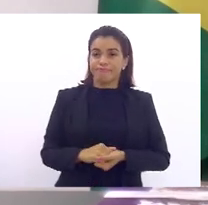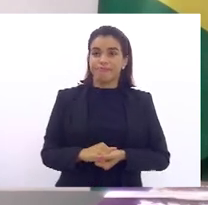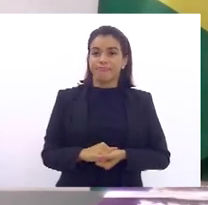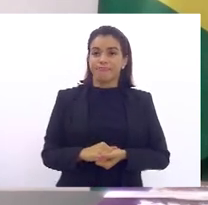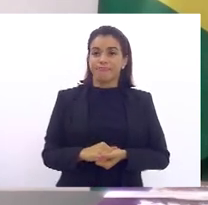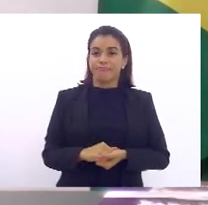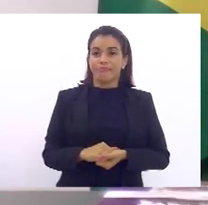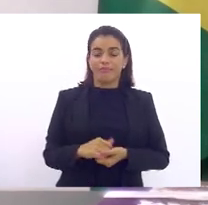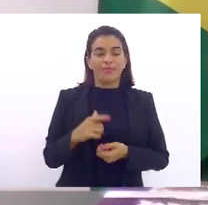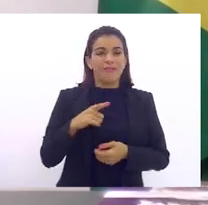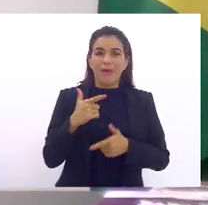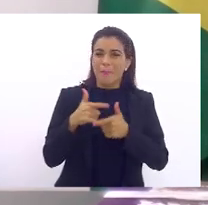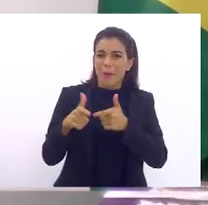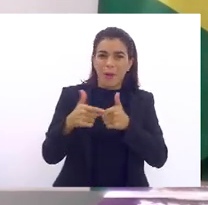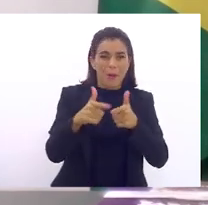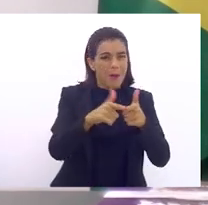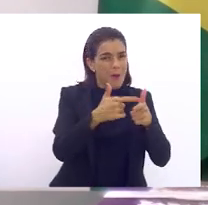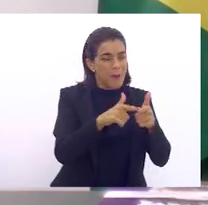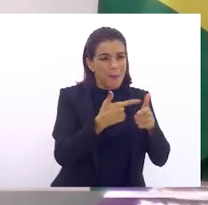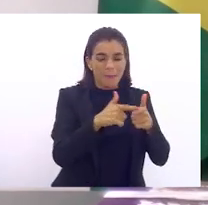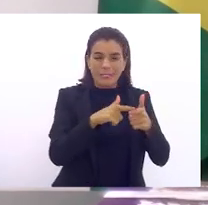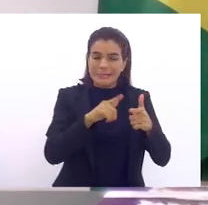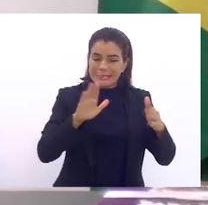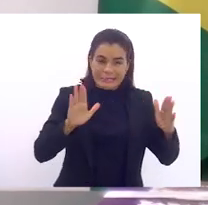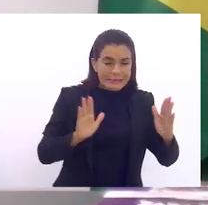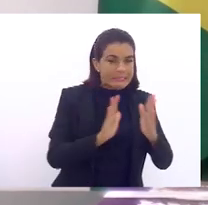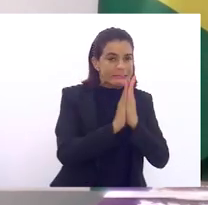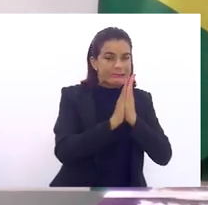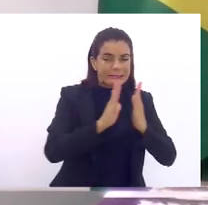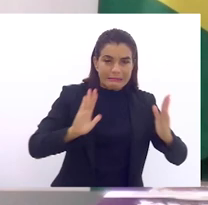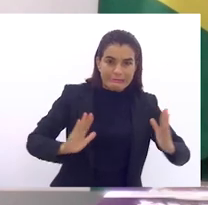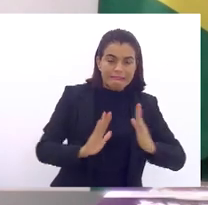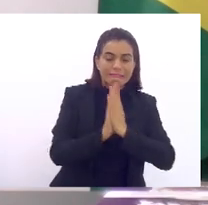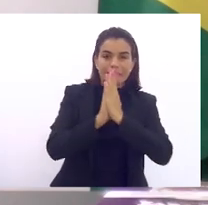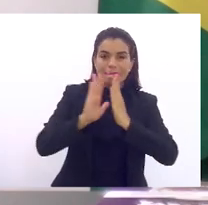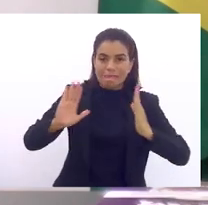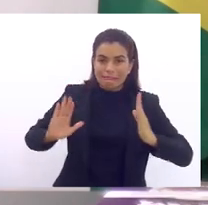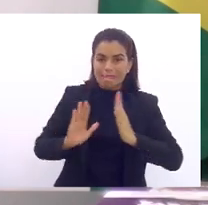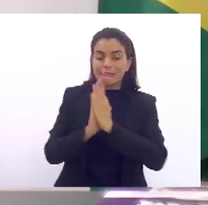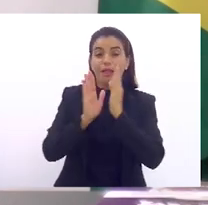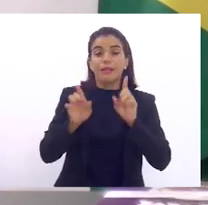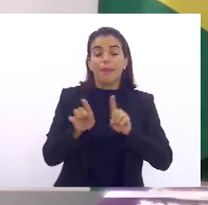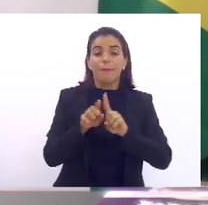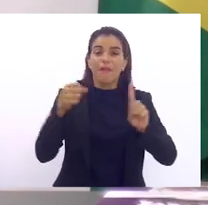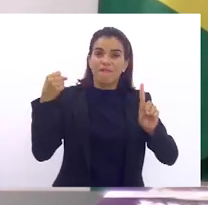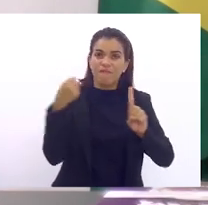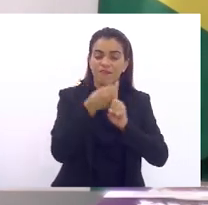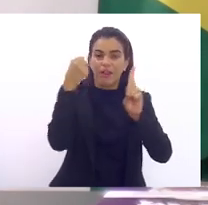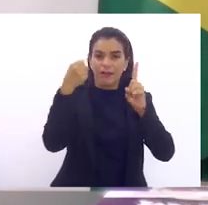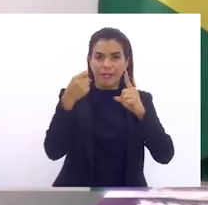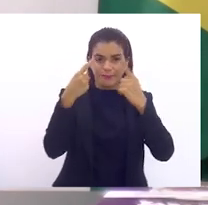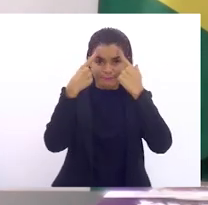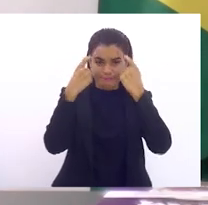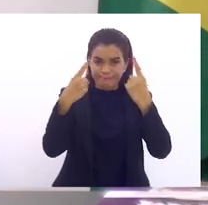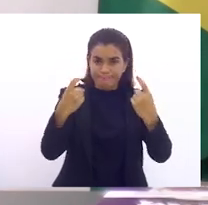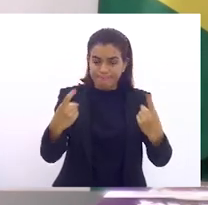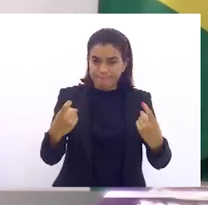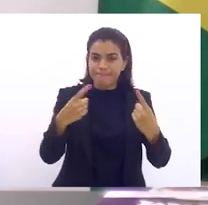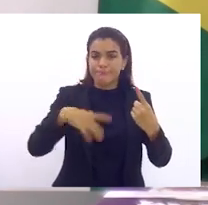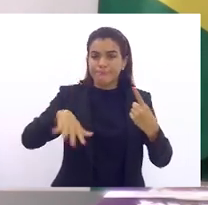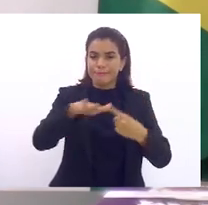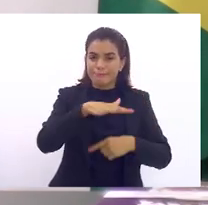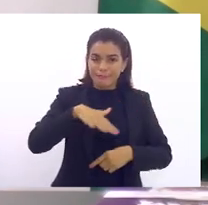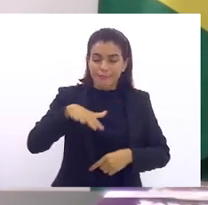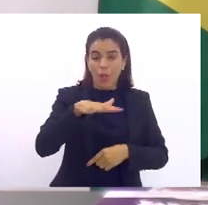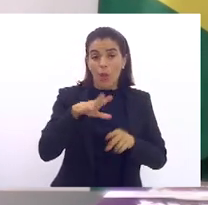são várias mazelas que a gente enfrenta por isso eh os impactos da violência armada na vida das mulheres gênero e território